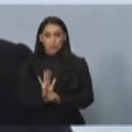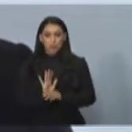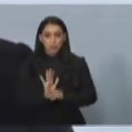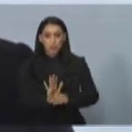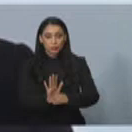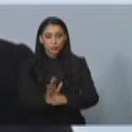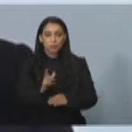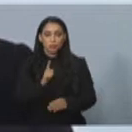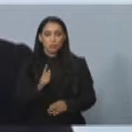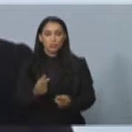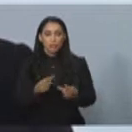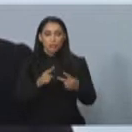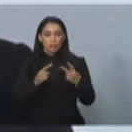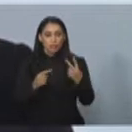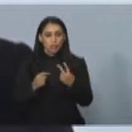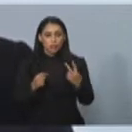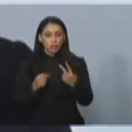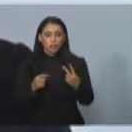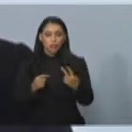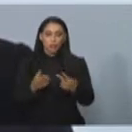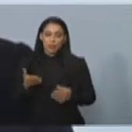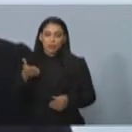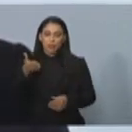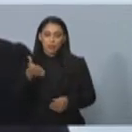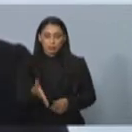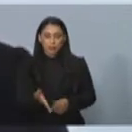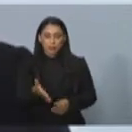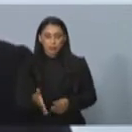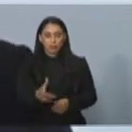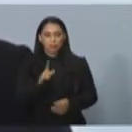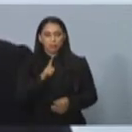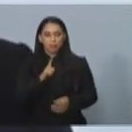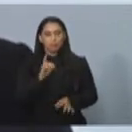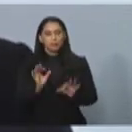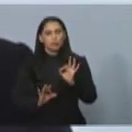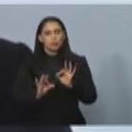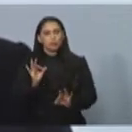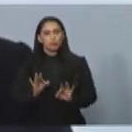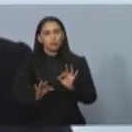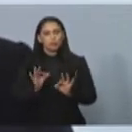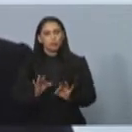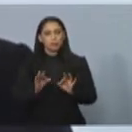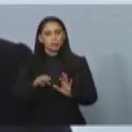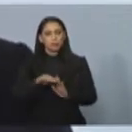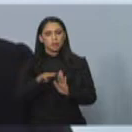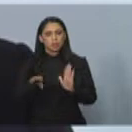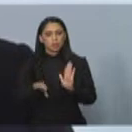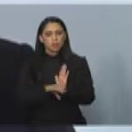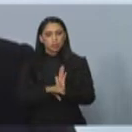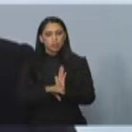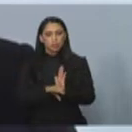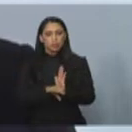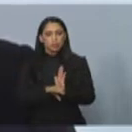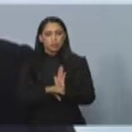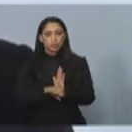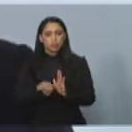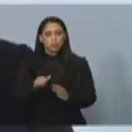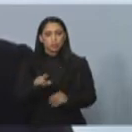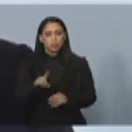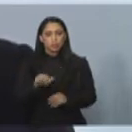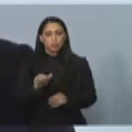participação da Associação Data Privacy Brasil de Pesquisa, que participou do julgamento do referendo na medida cautelar da ação direta de